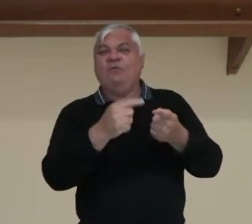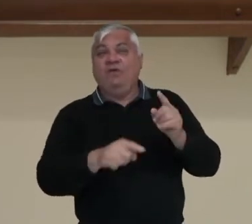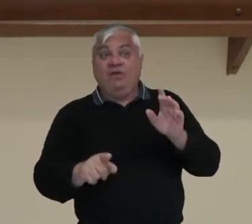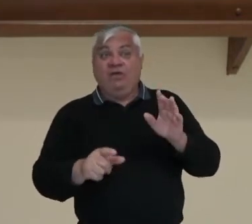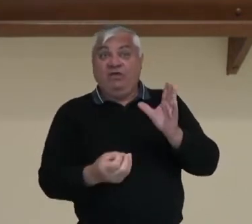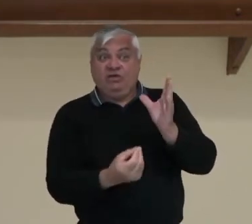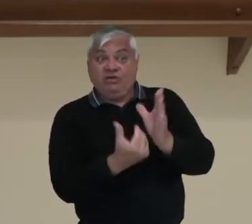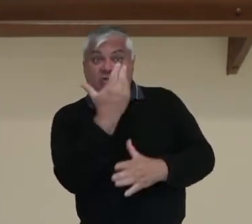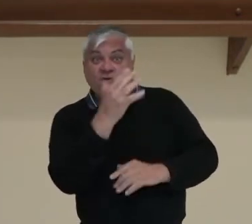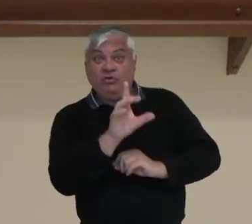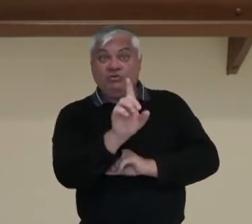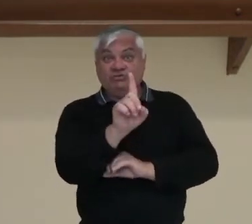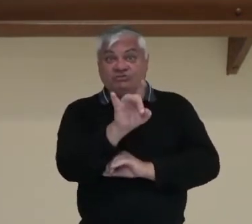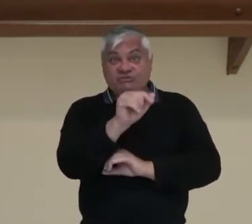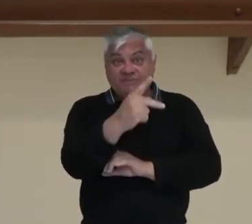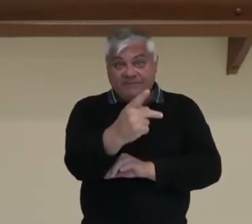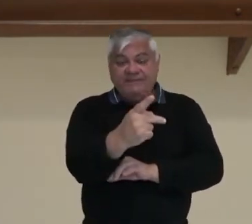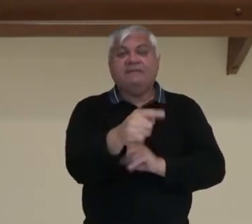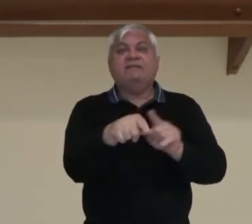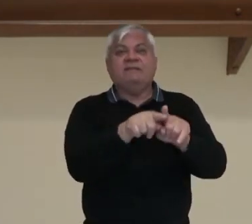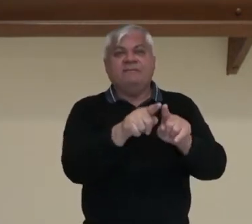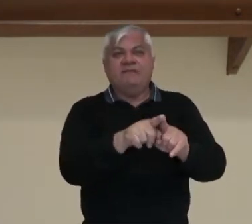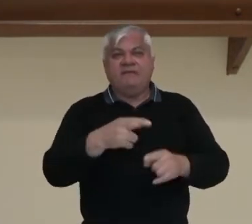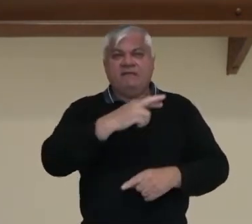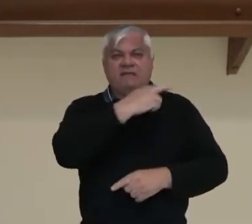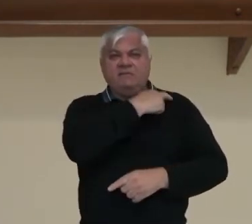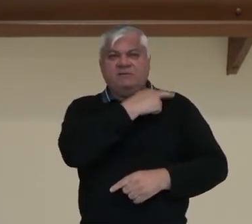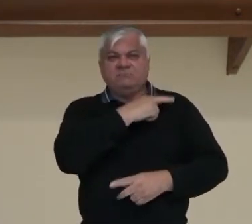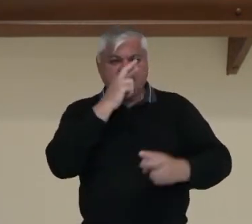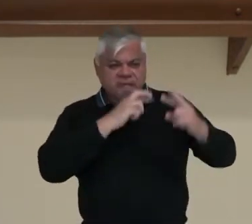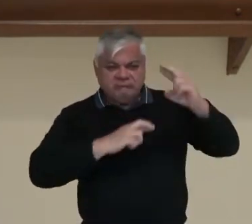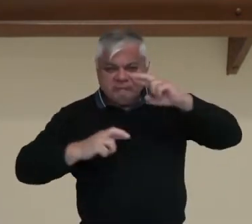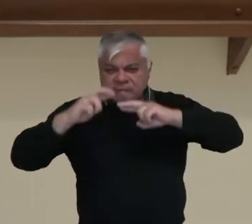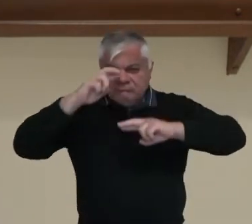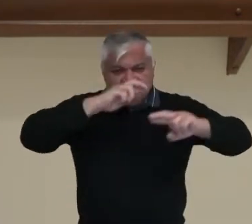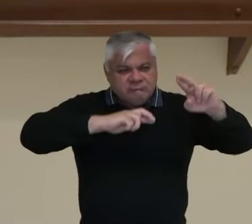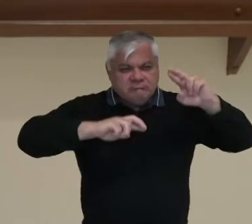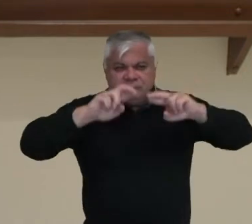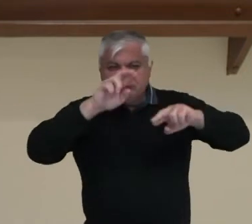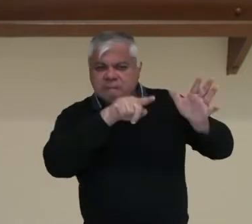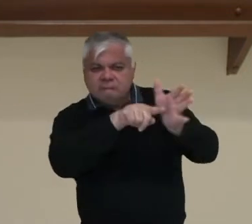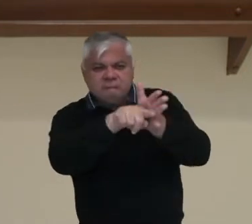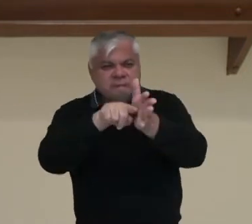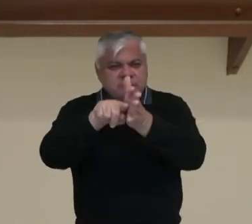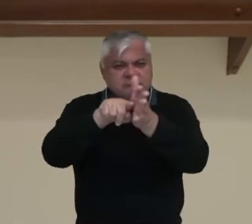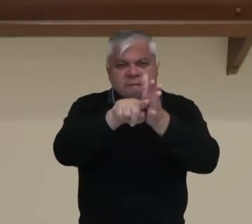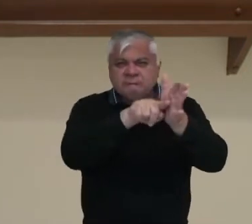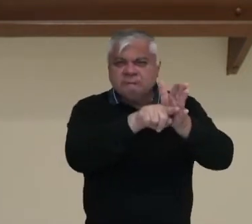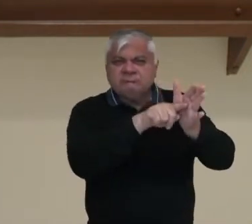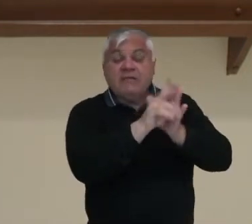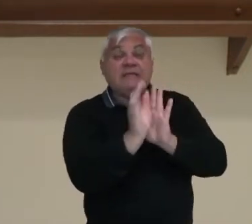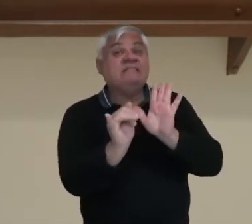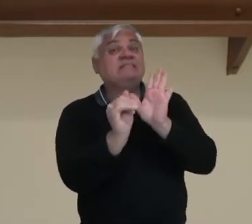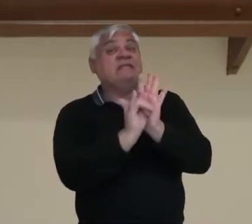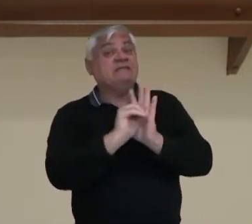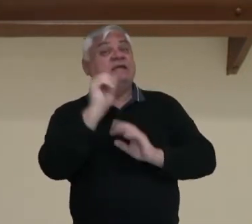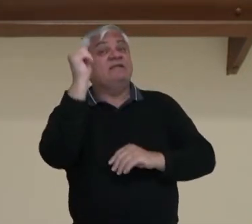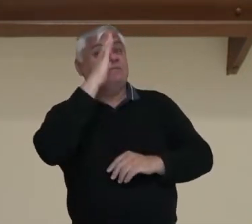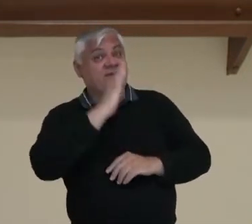vai promover, então, toda essa publicidade em cima do que é, né, dessa identidade nacional e